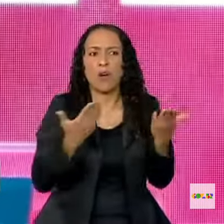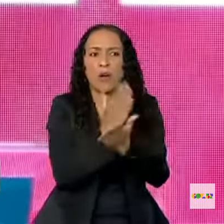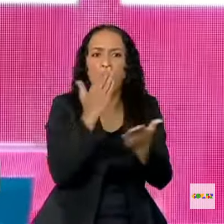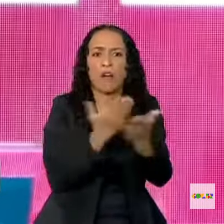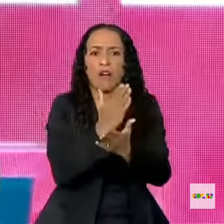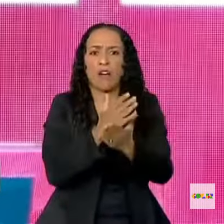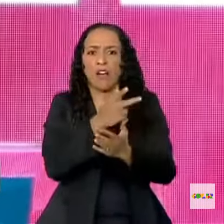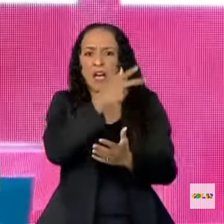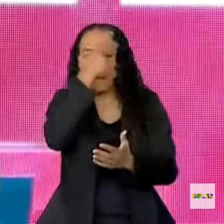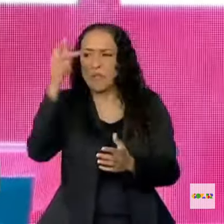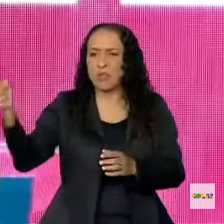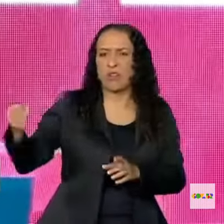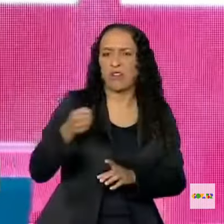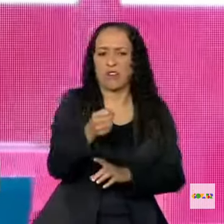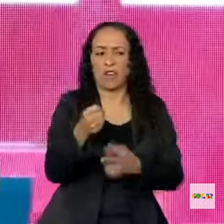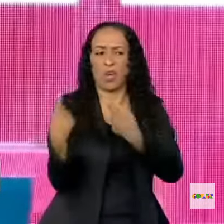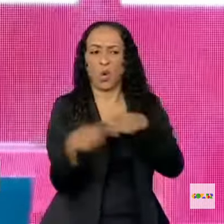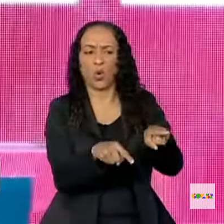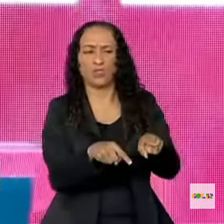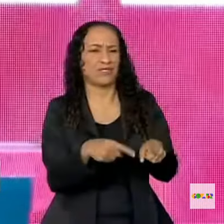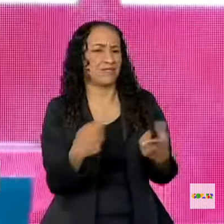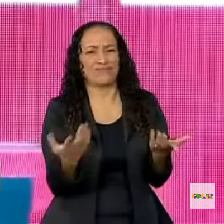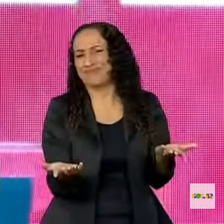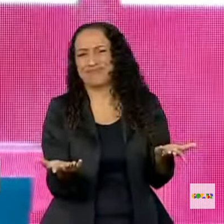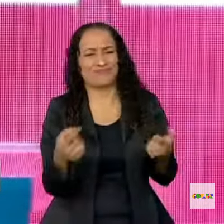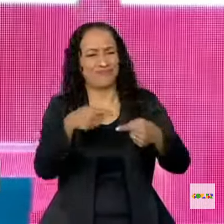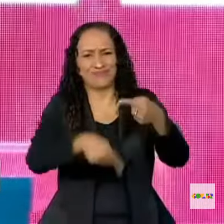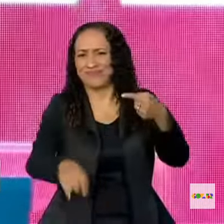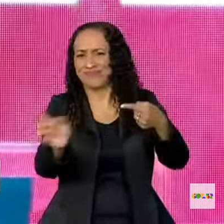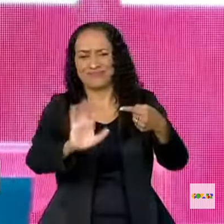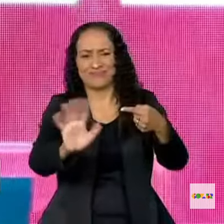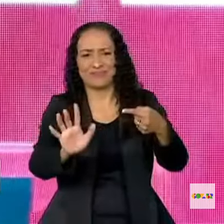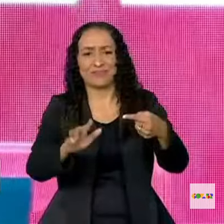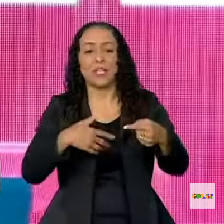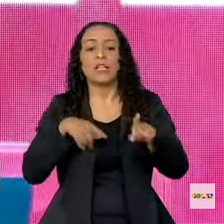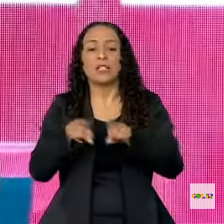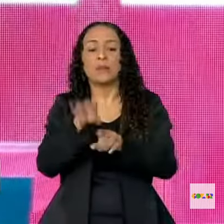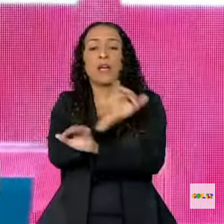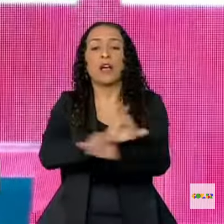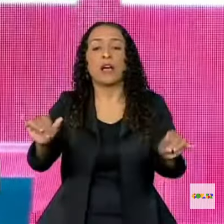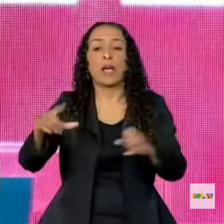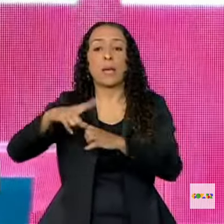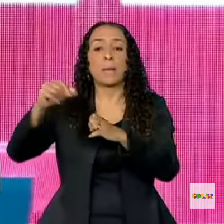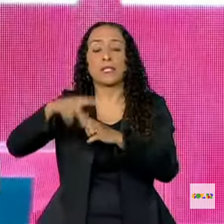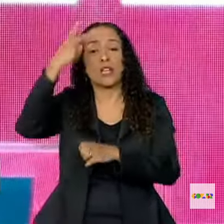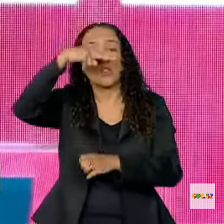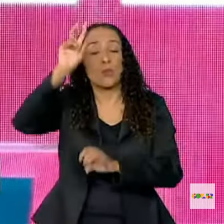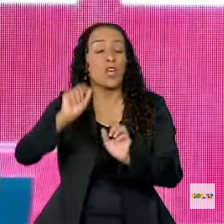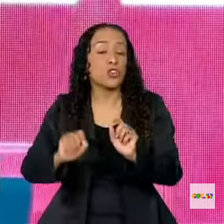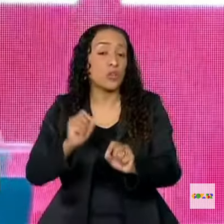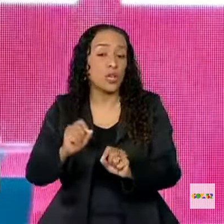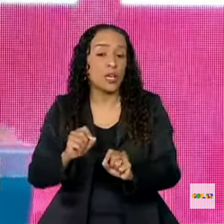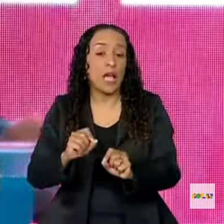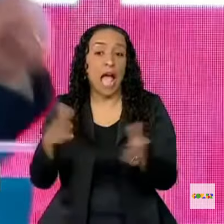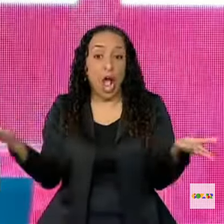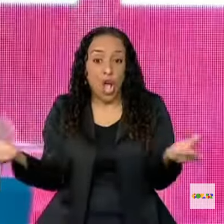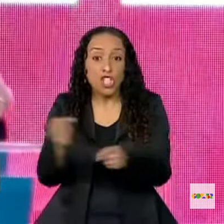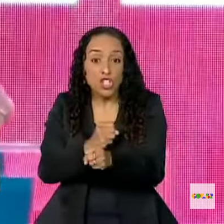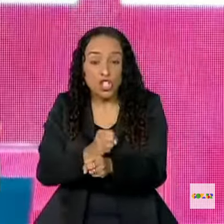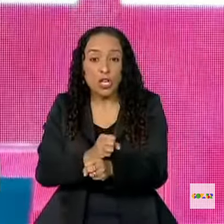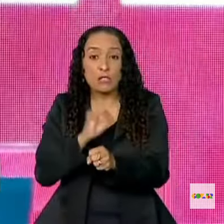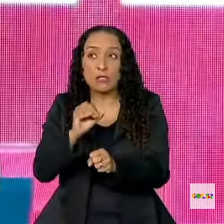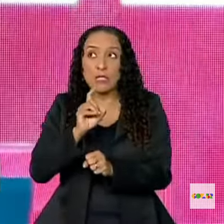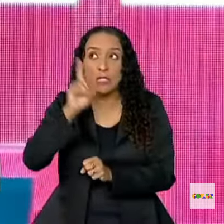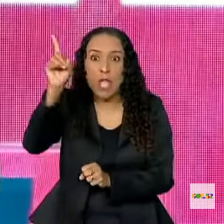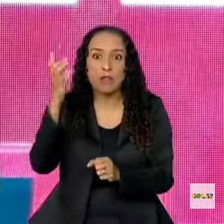e você coloca alguém que é contra não vai ter acordo e quero dizer pros companheiros empresários mexicanos ainda esse ano se